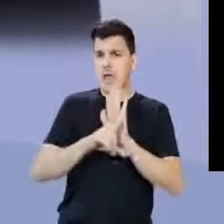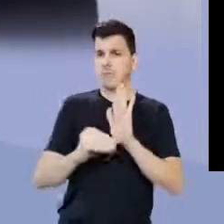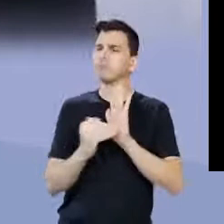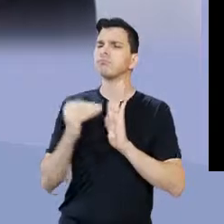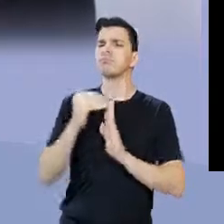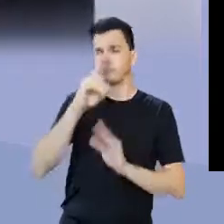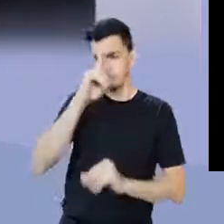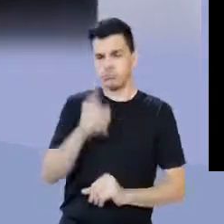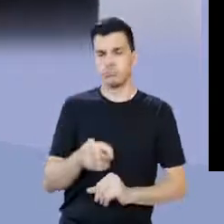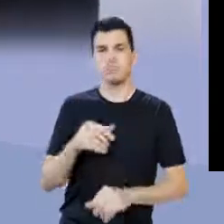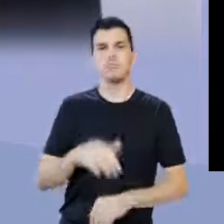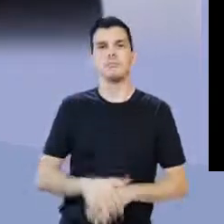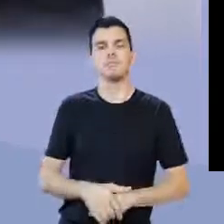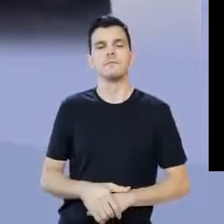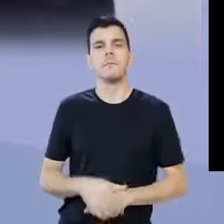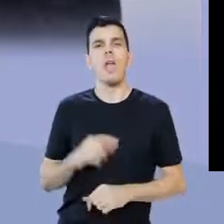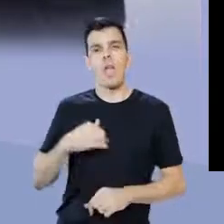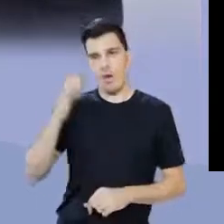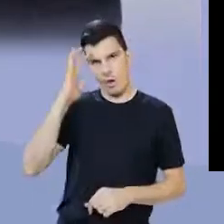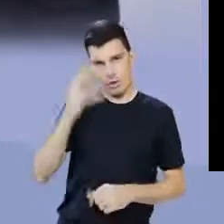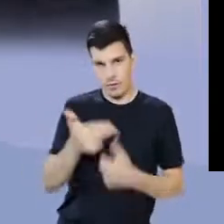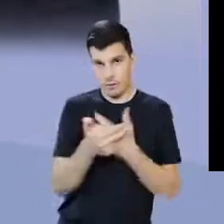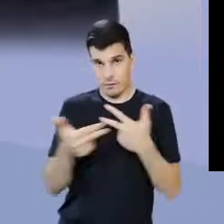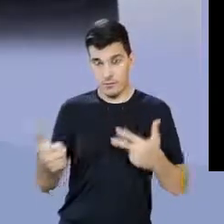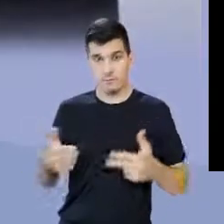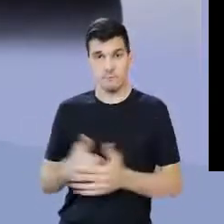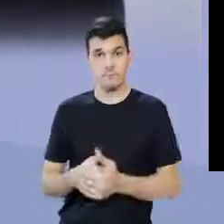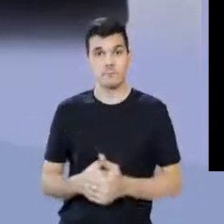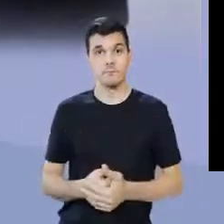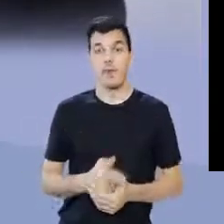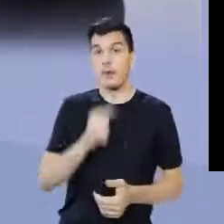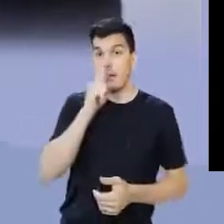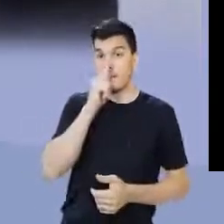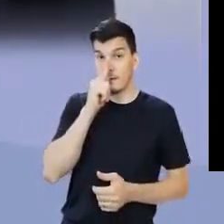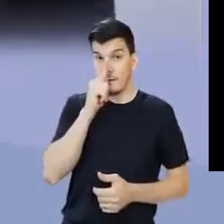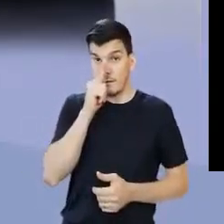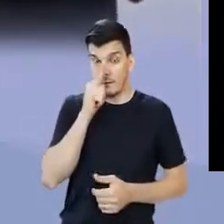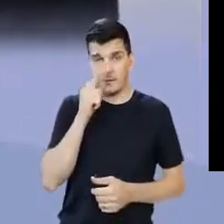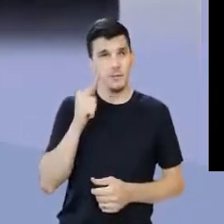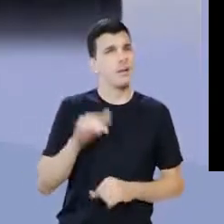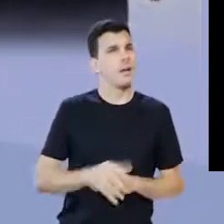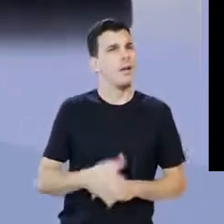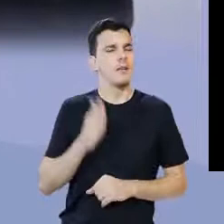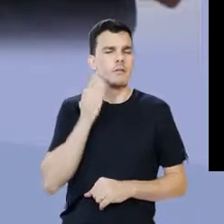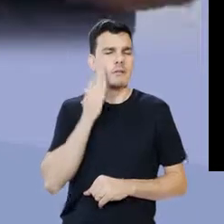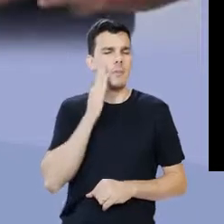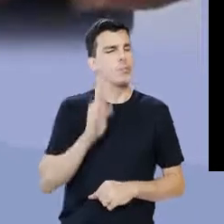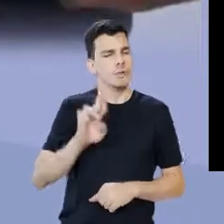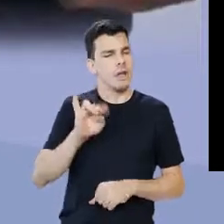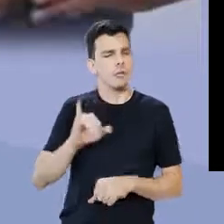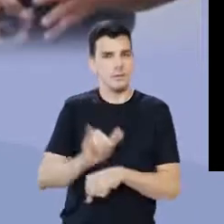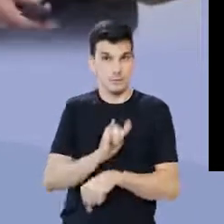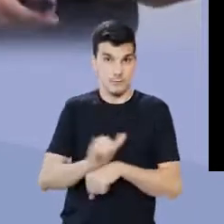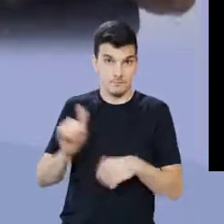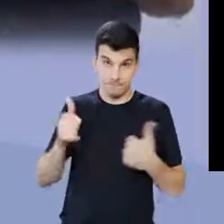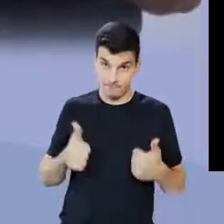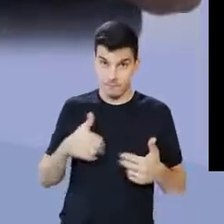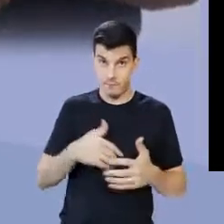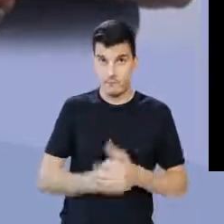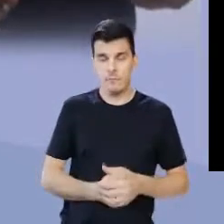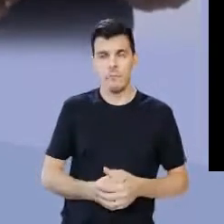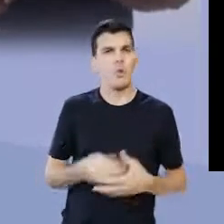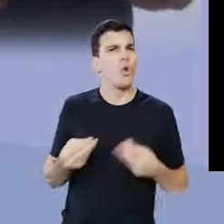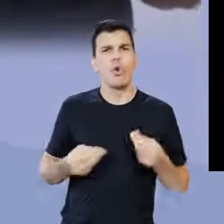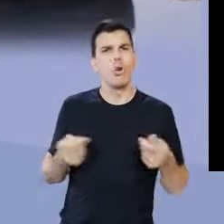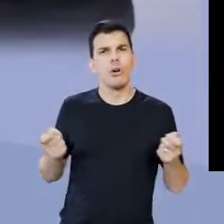mas que eu o coloquei para resolver um conflito qualquer. E a Grécia soube muito usar essa palavra tirania. Então, professor, e como é